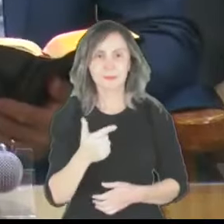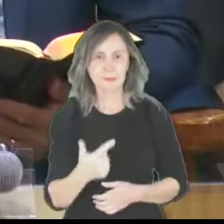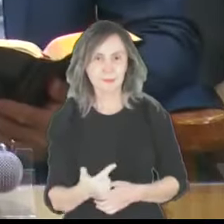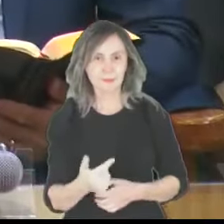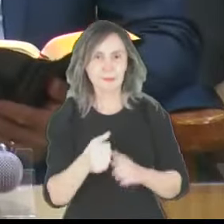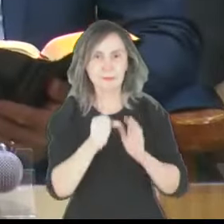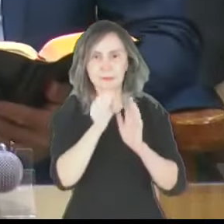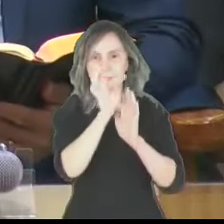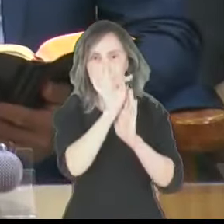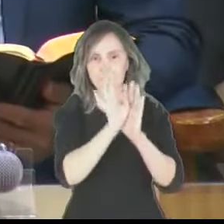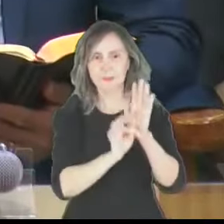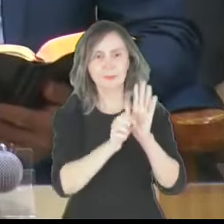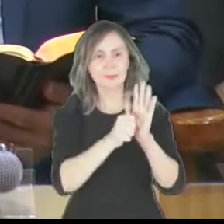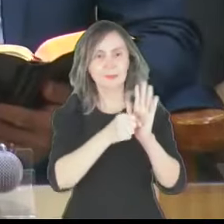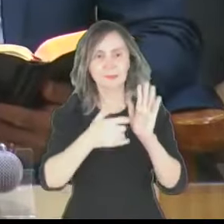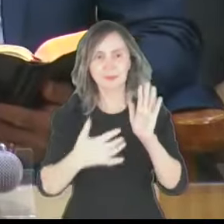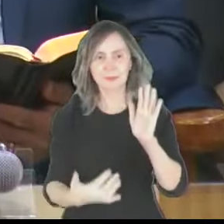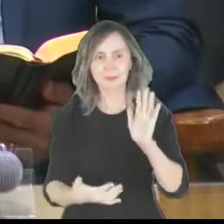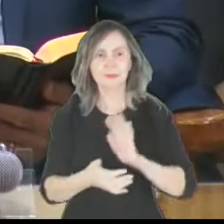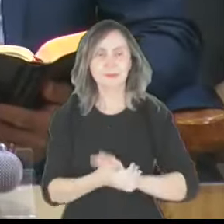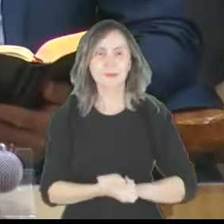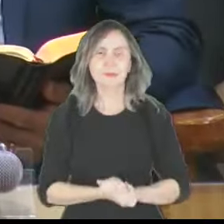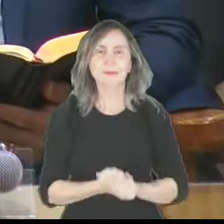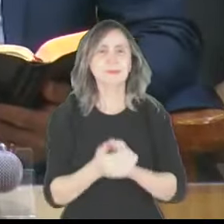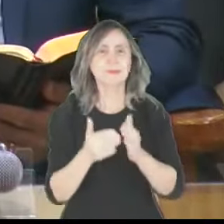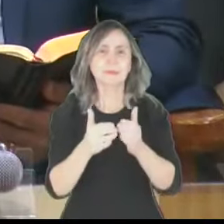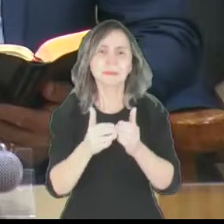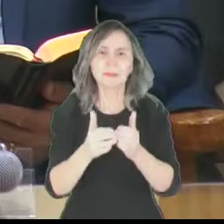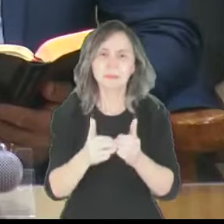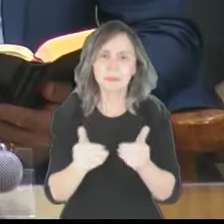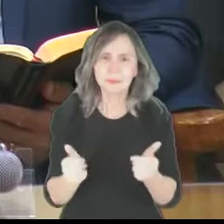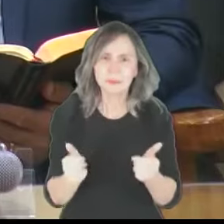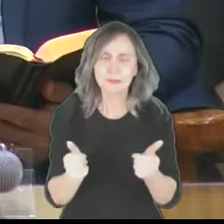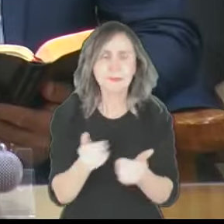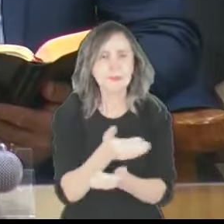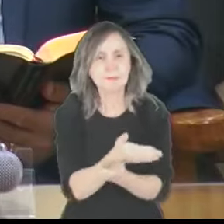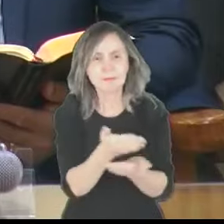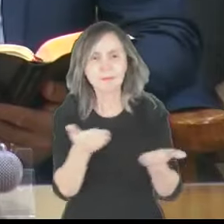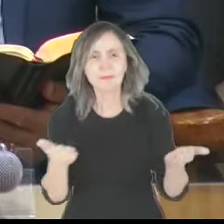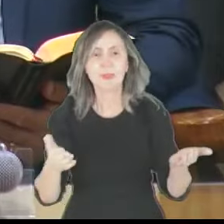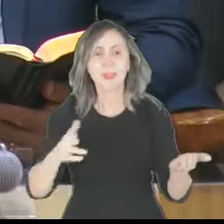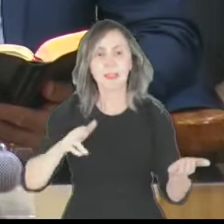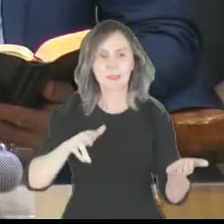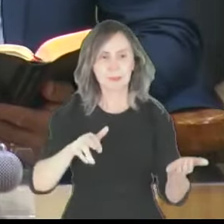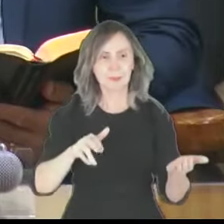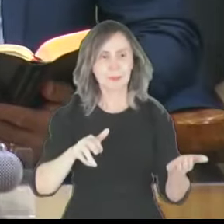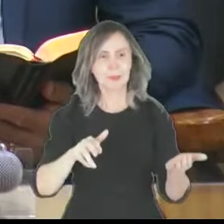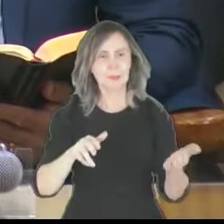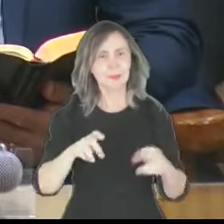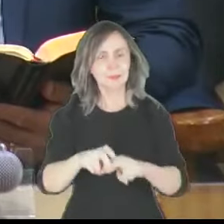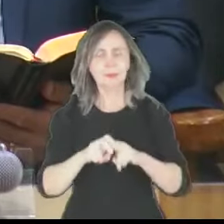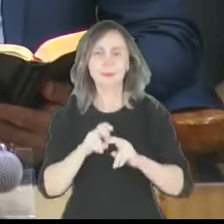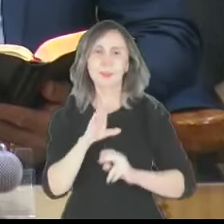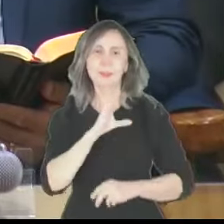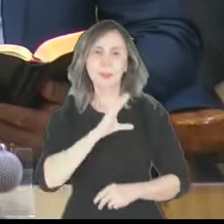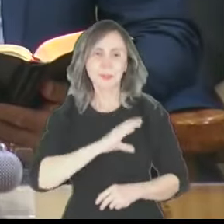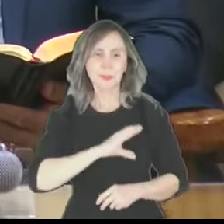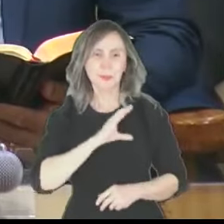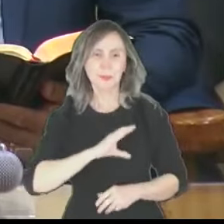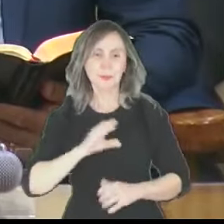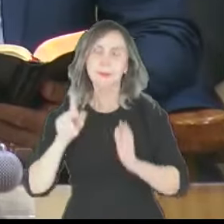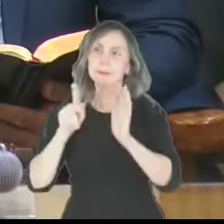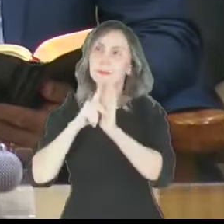de Deus. Rogo-vos, pois, irmãos, pela compaixão de Deus,